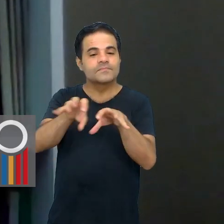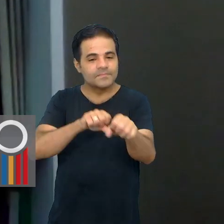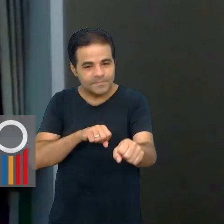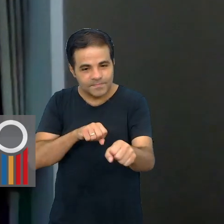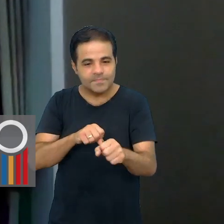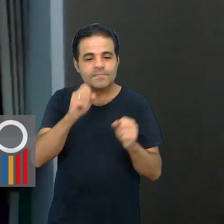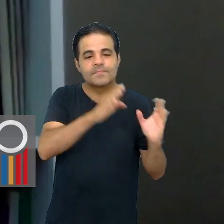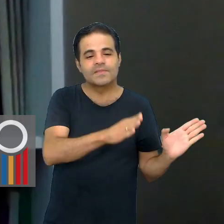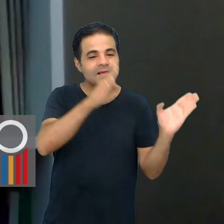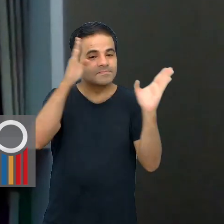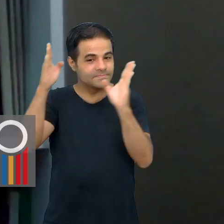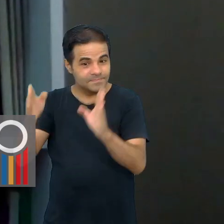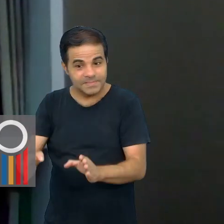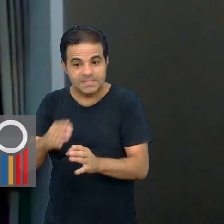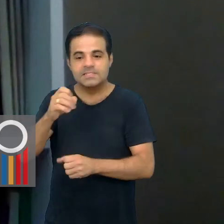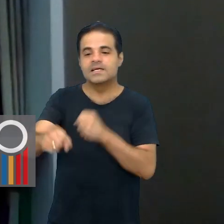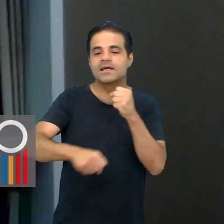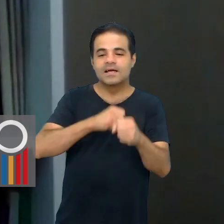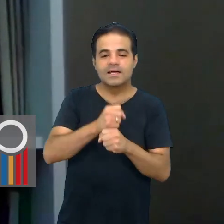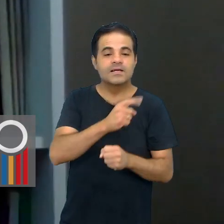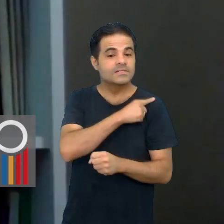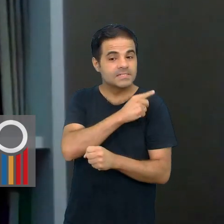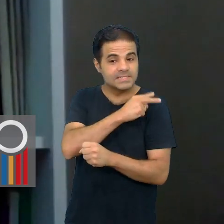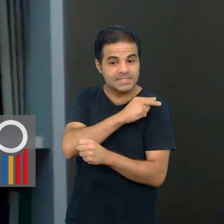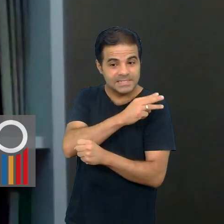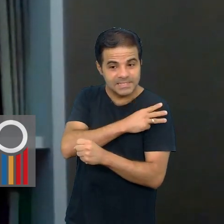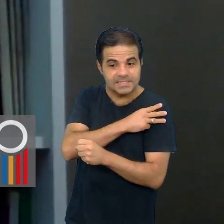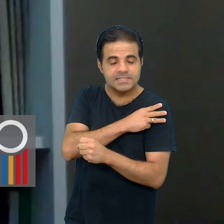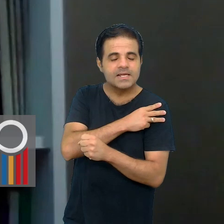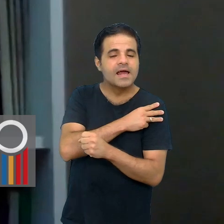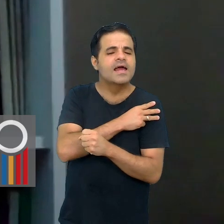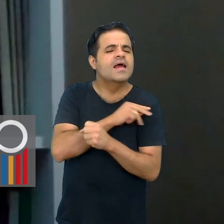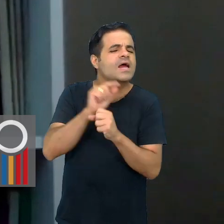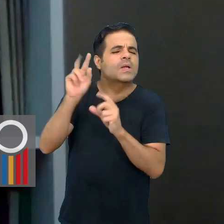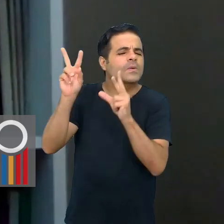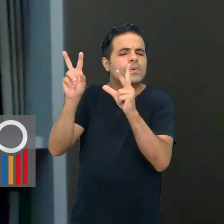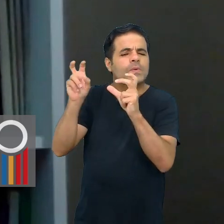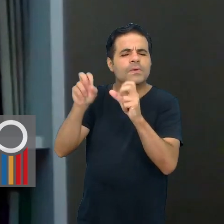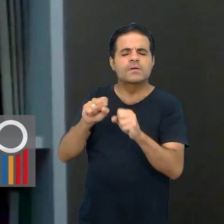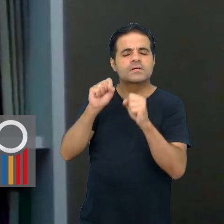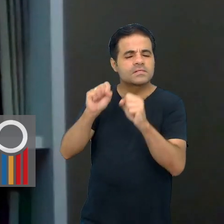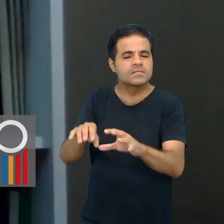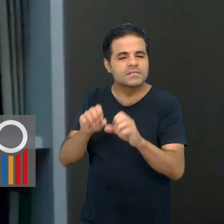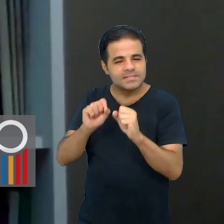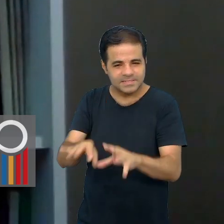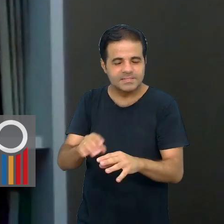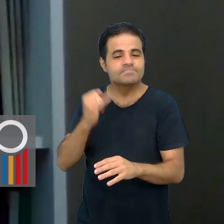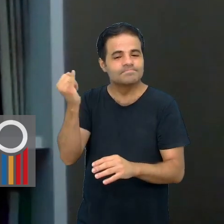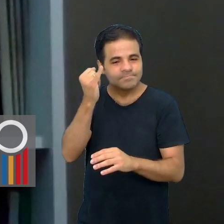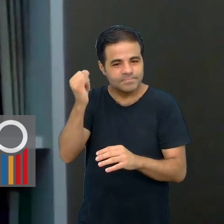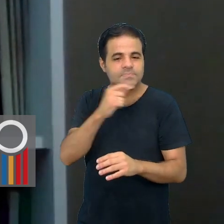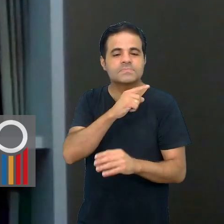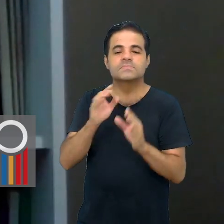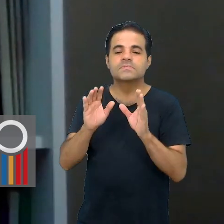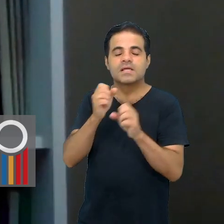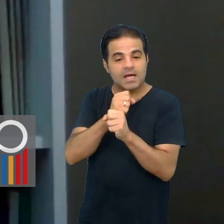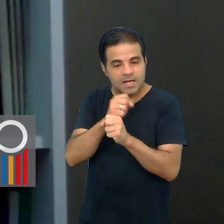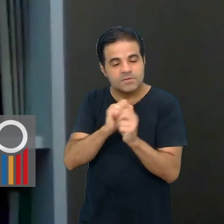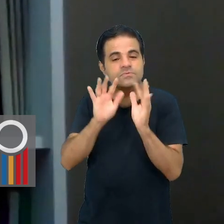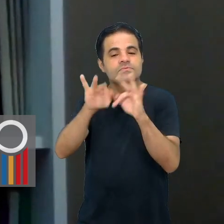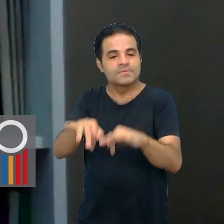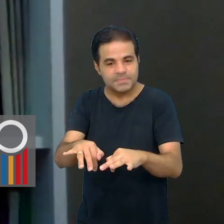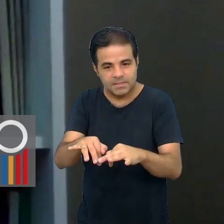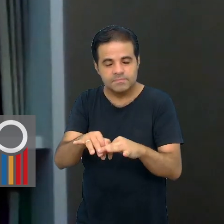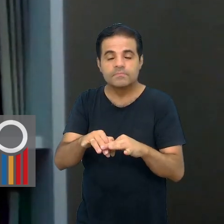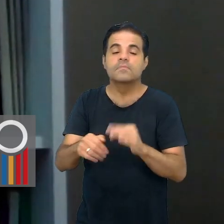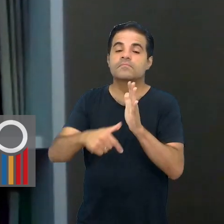de etapa, anos séries, no caso de ensino fundamental, anos finais.